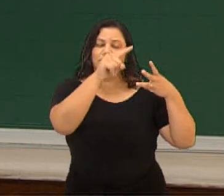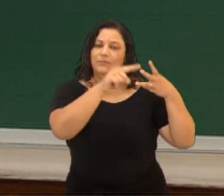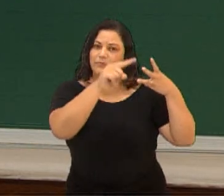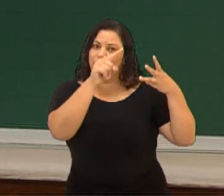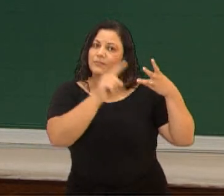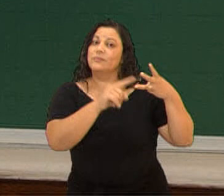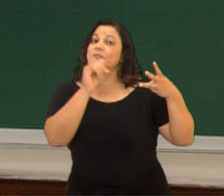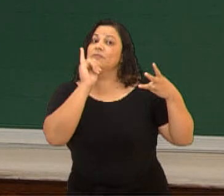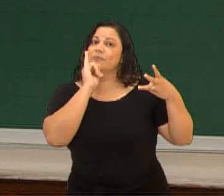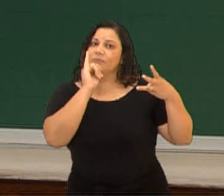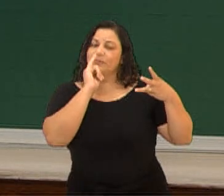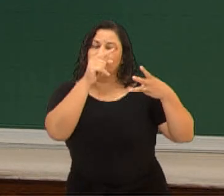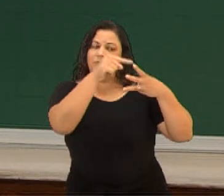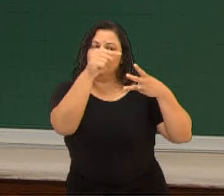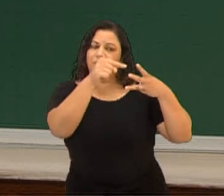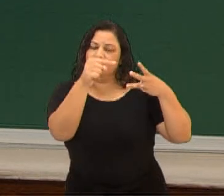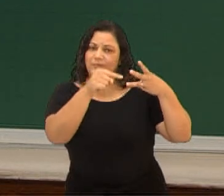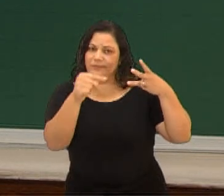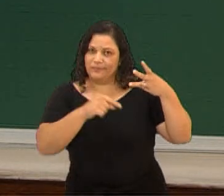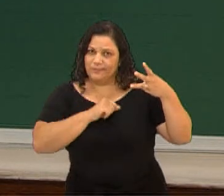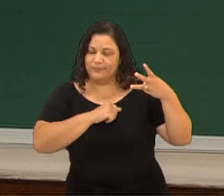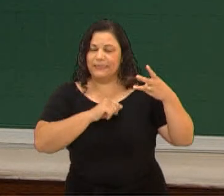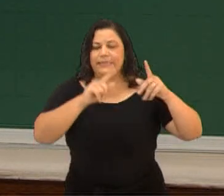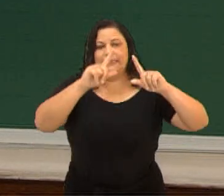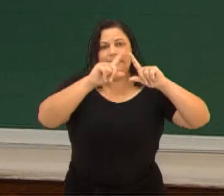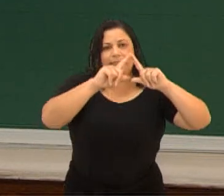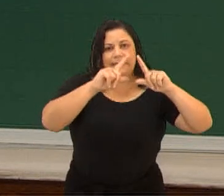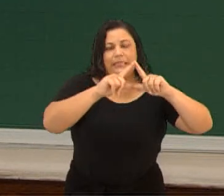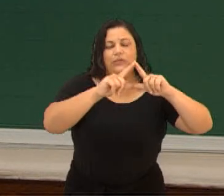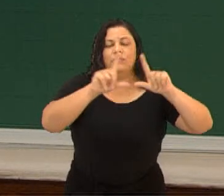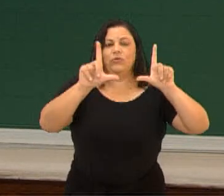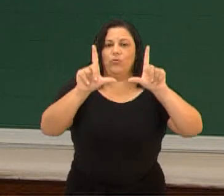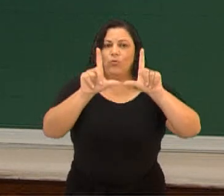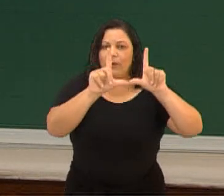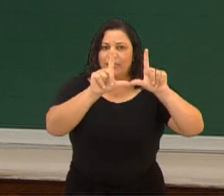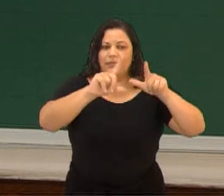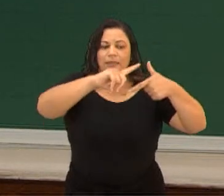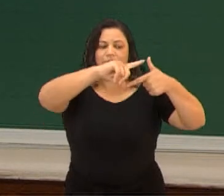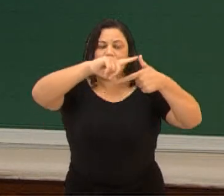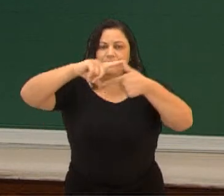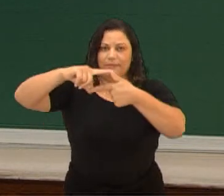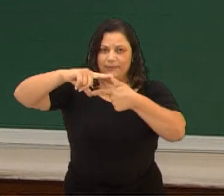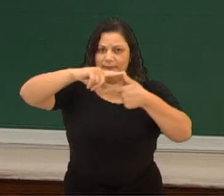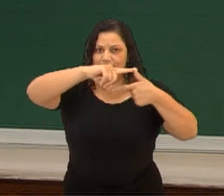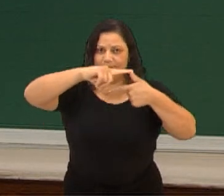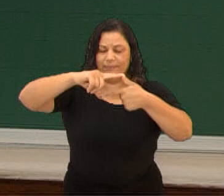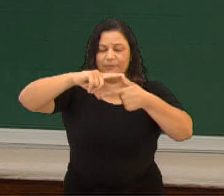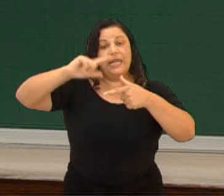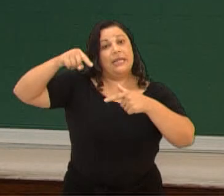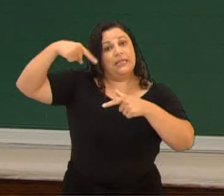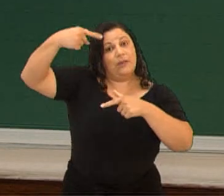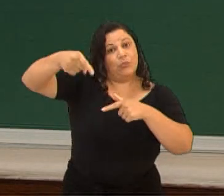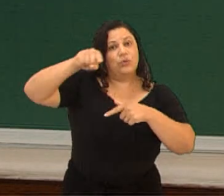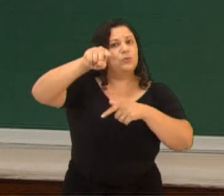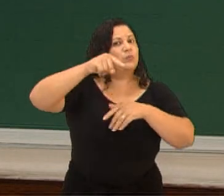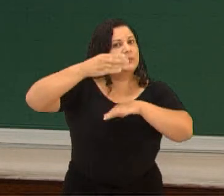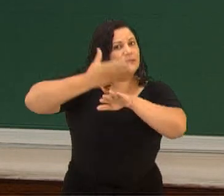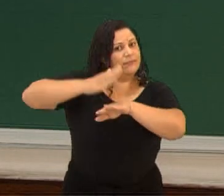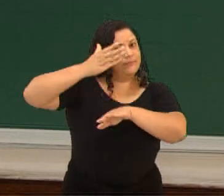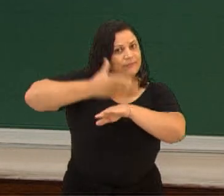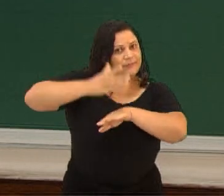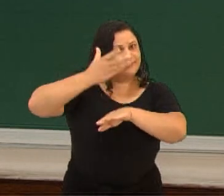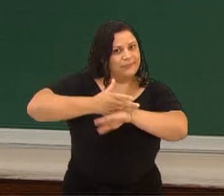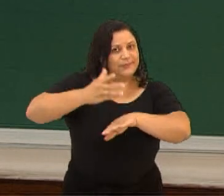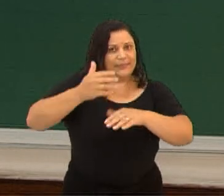cada cálculo de área. Triângulo, quadrado e retângulo. Vocês depois vão fazer os praticandos, hein? Então,